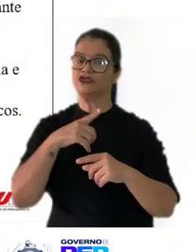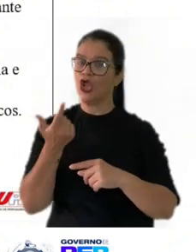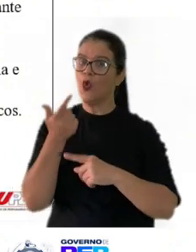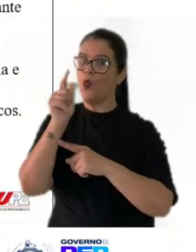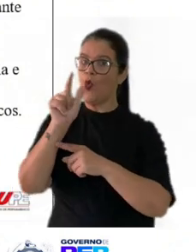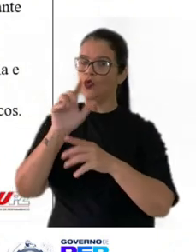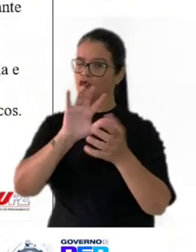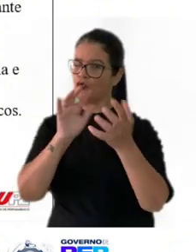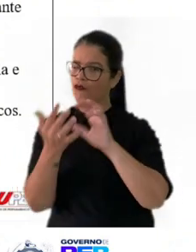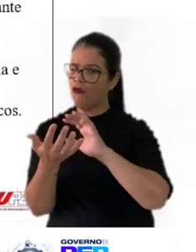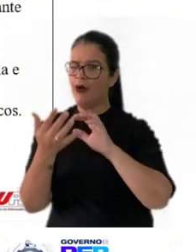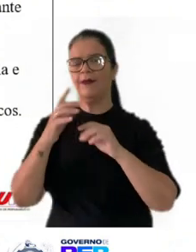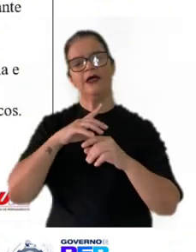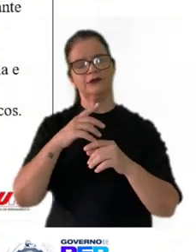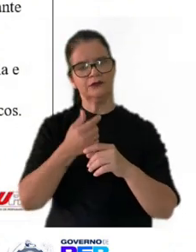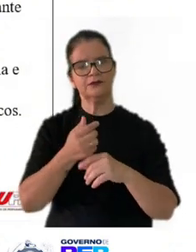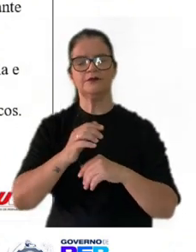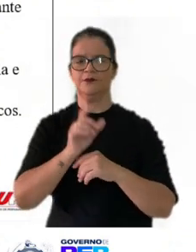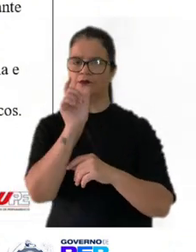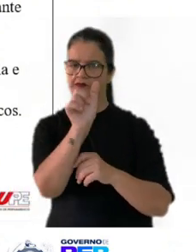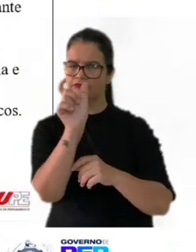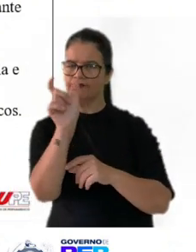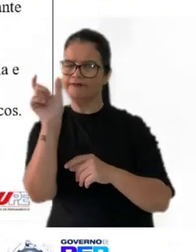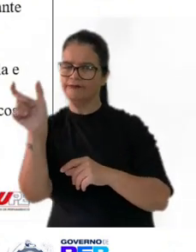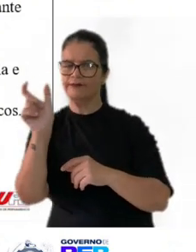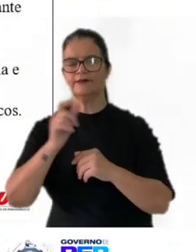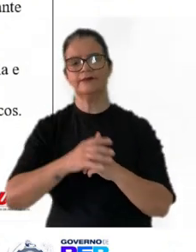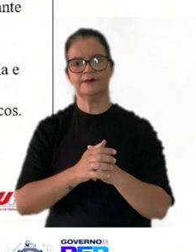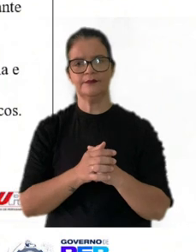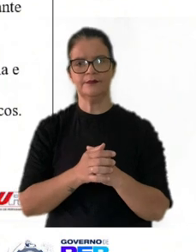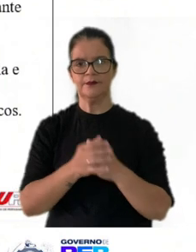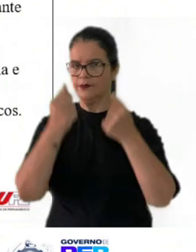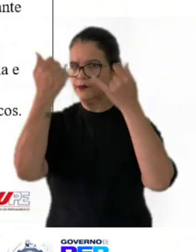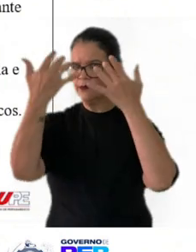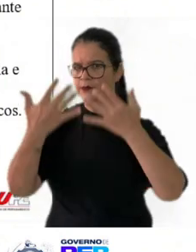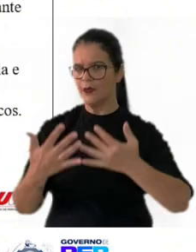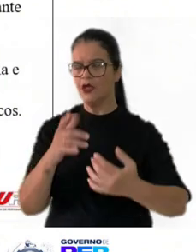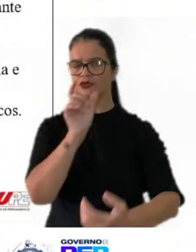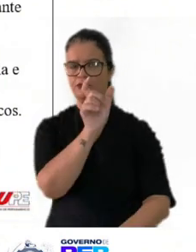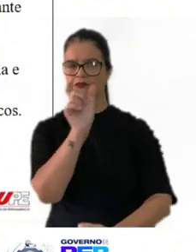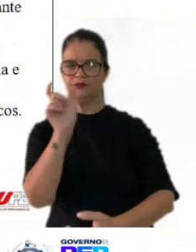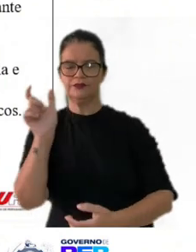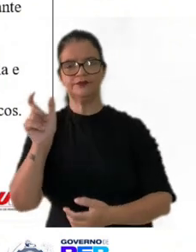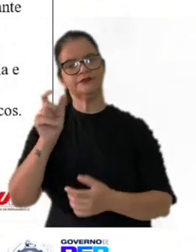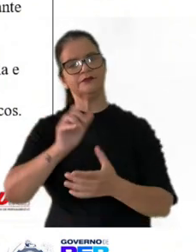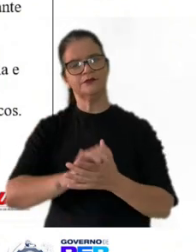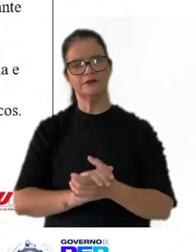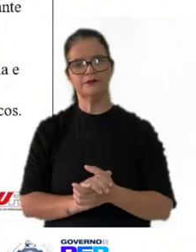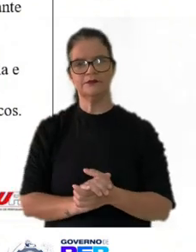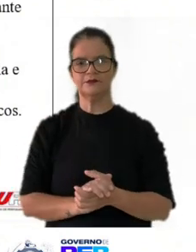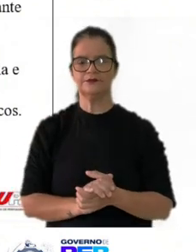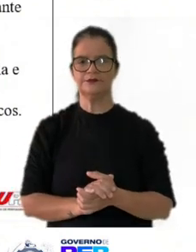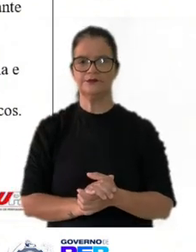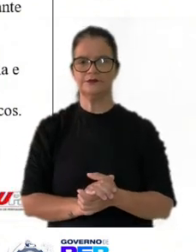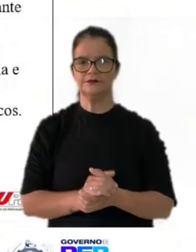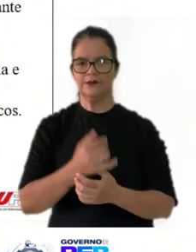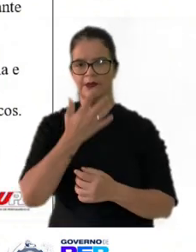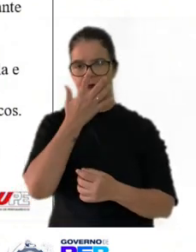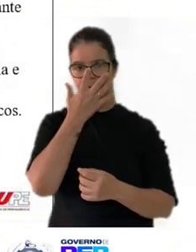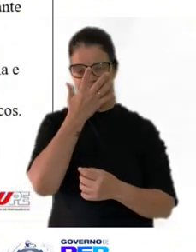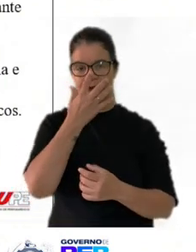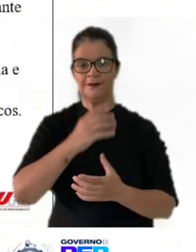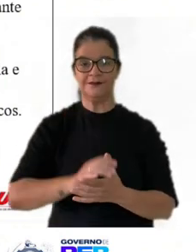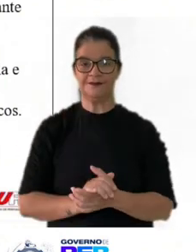once there was a way to get back homeward once there was a way to get back